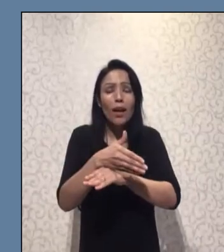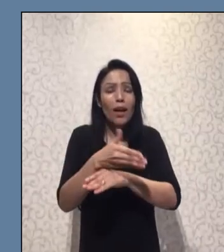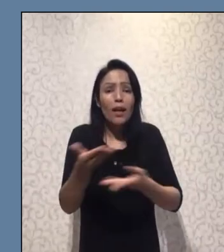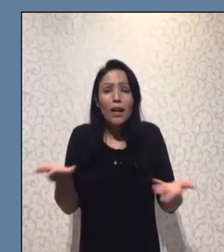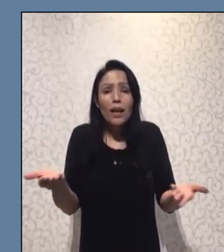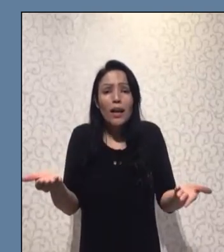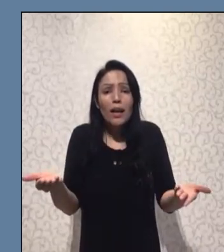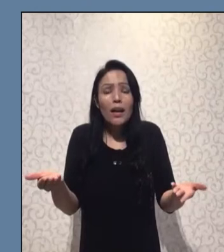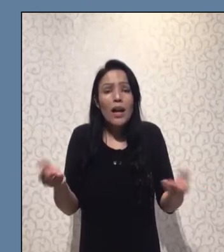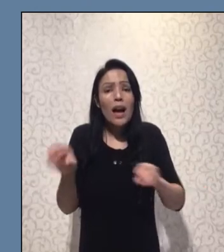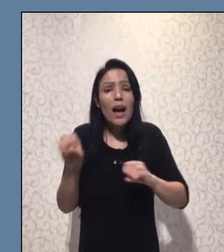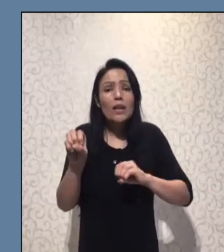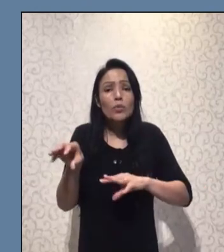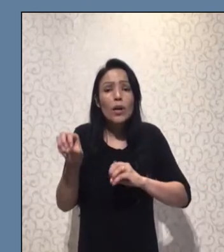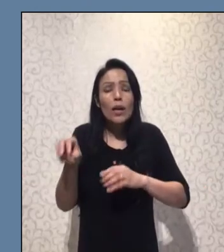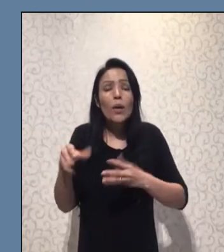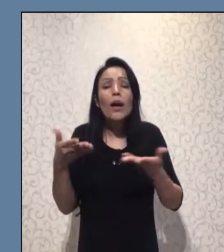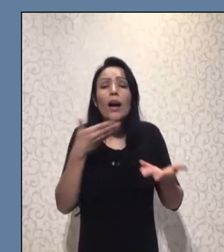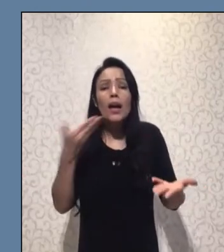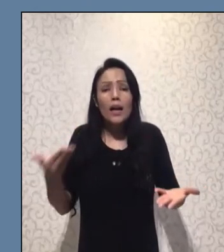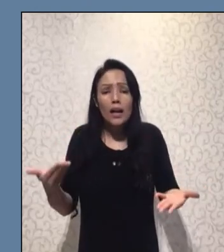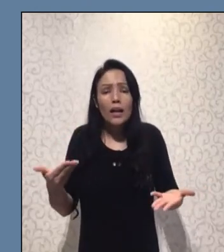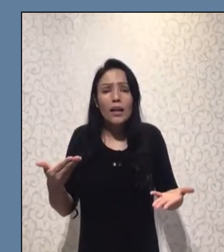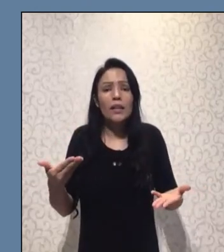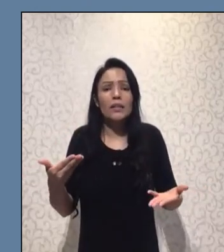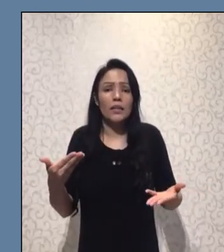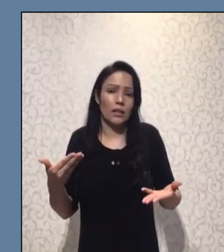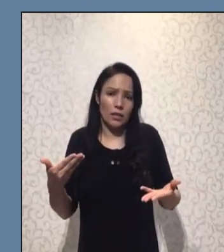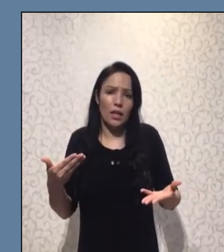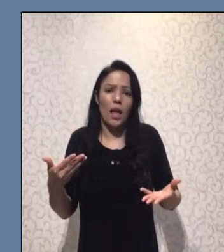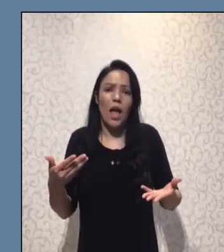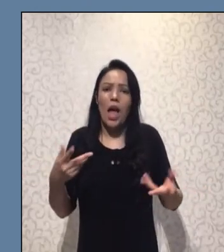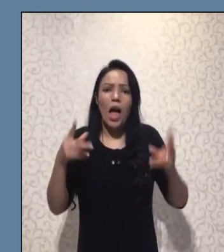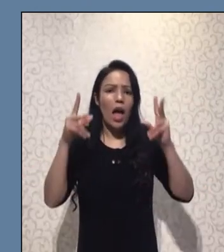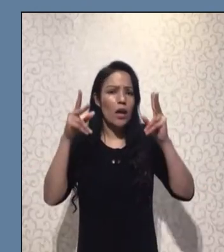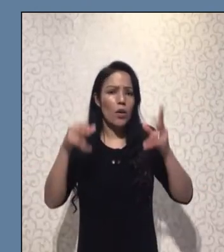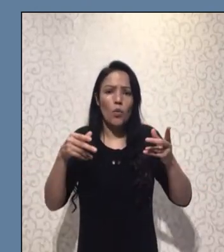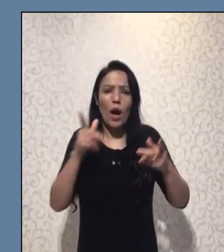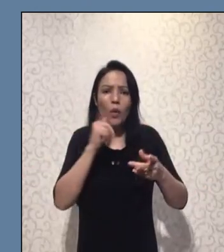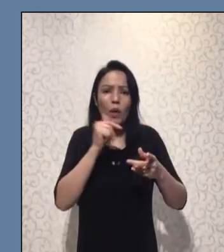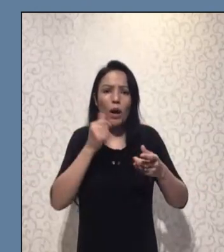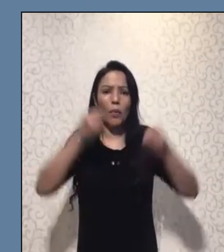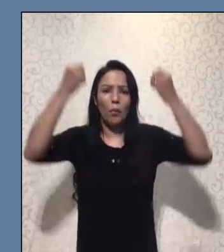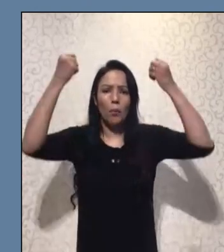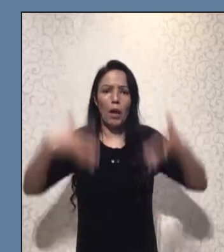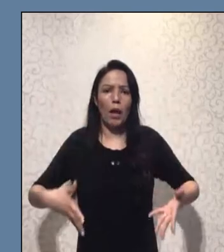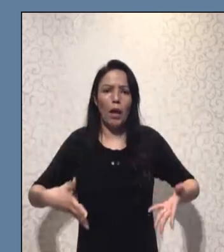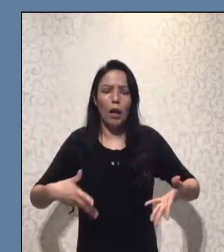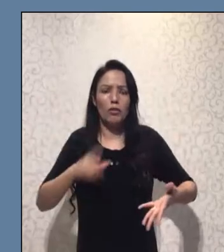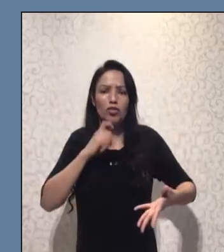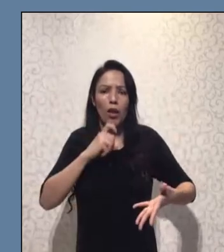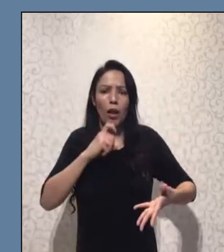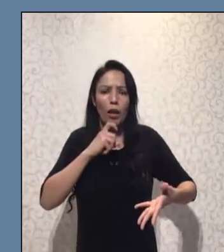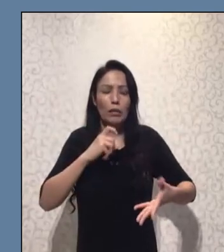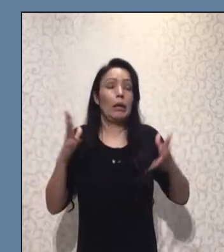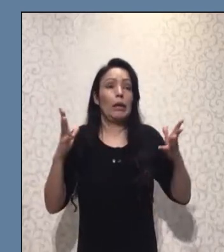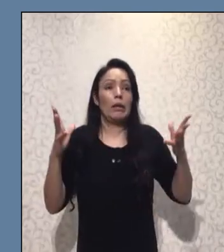tremenda? Quer dizer, eu sei que é um balde de água fria, mas eu acho que não dá para escapar disso, entendeu?